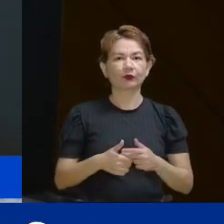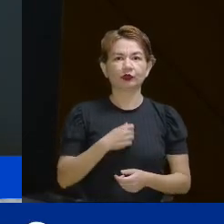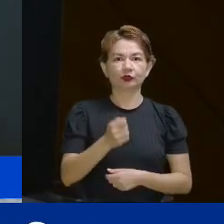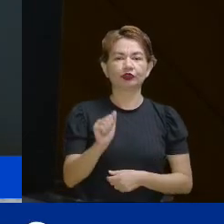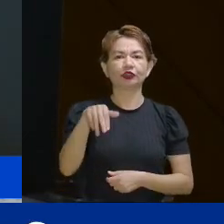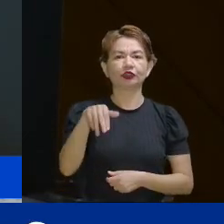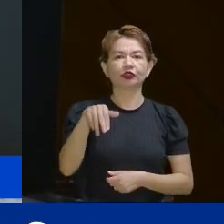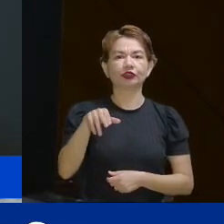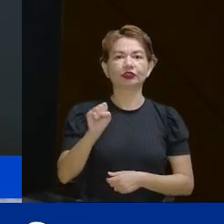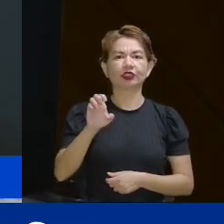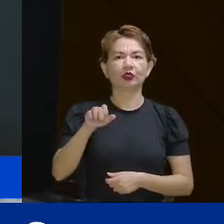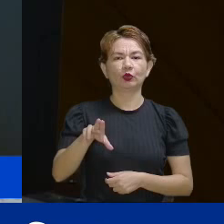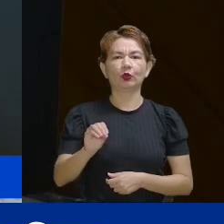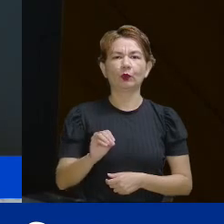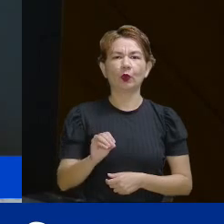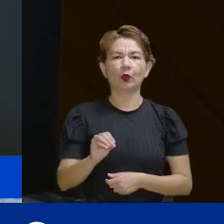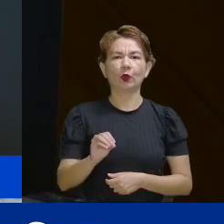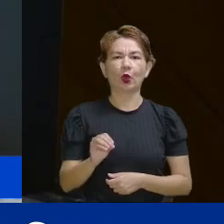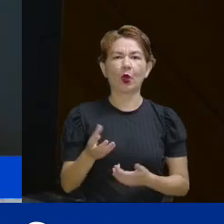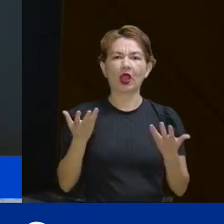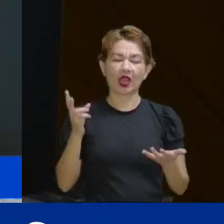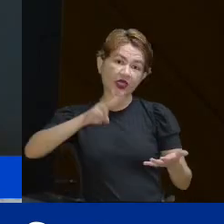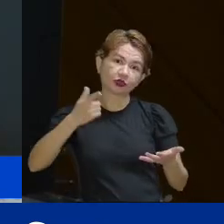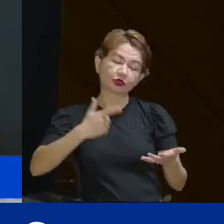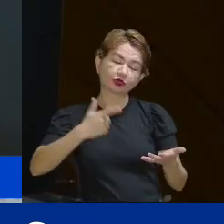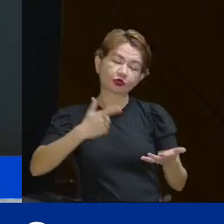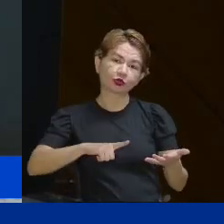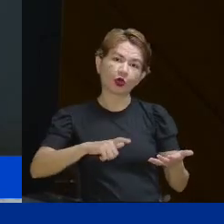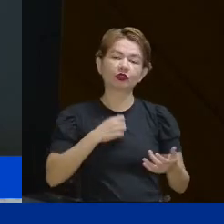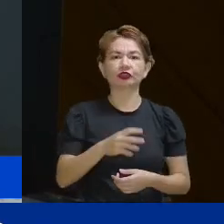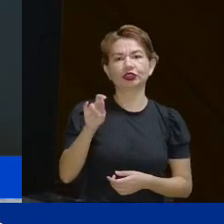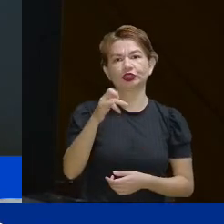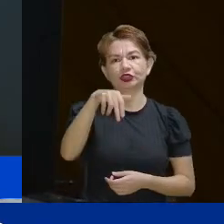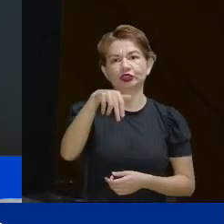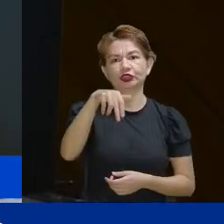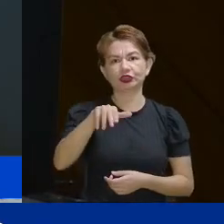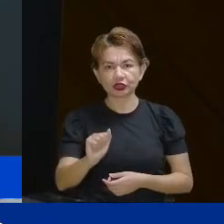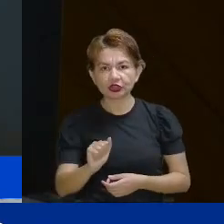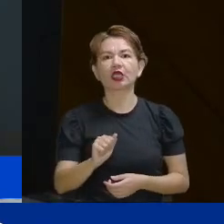Anselmo Gonçalves, pediu vista a juíza Tina Souza,